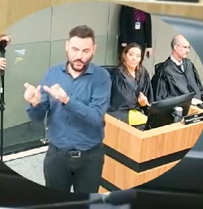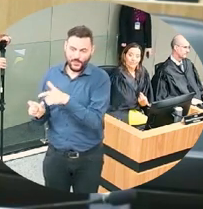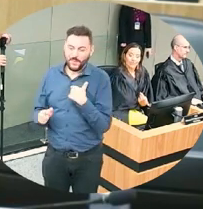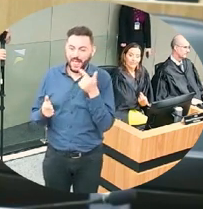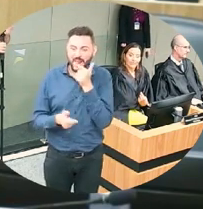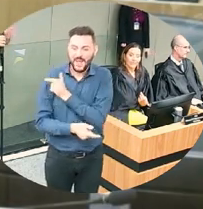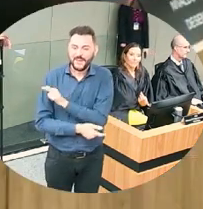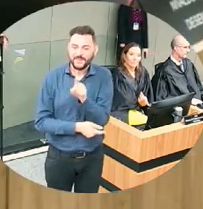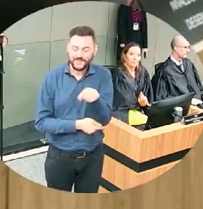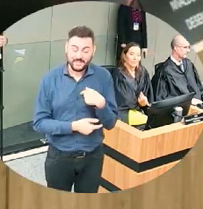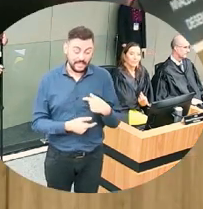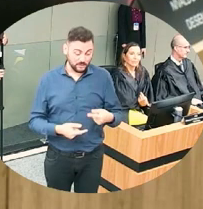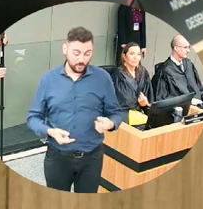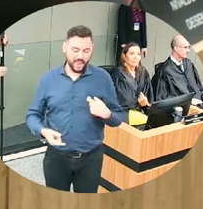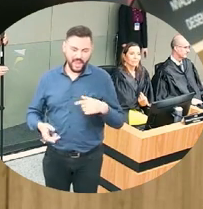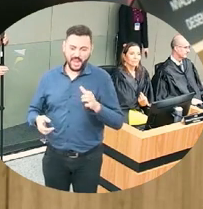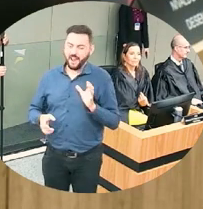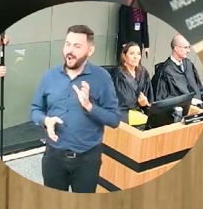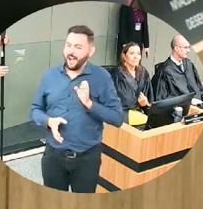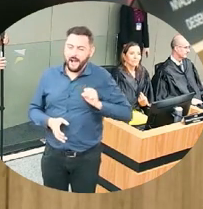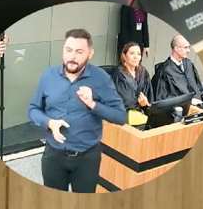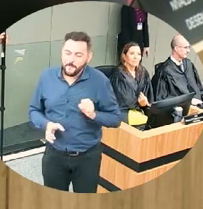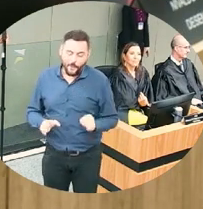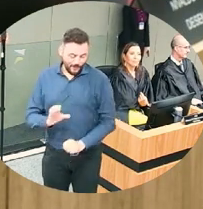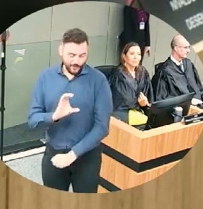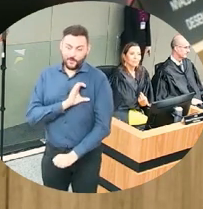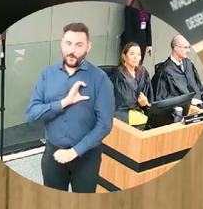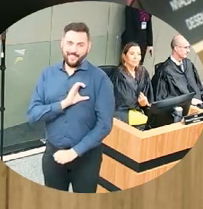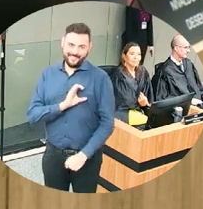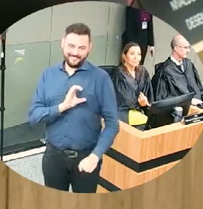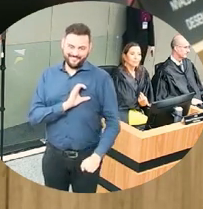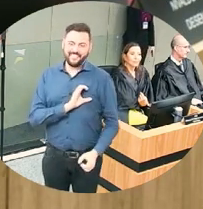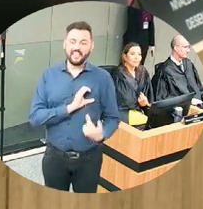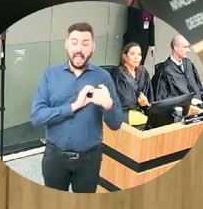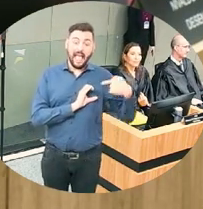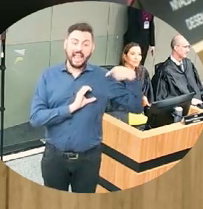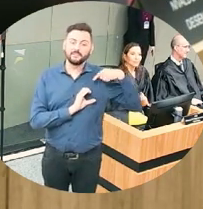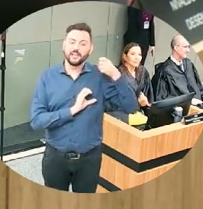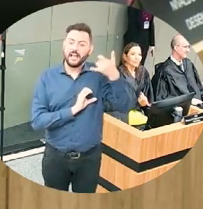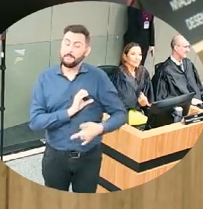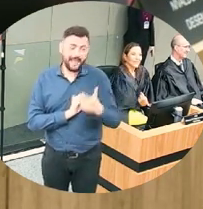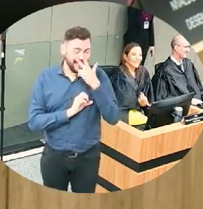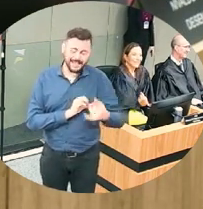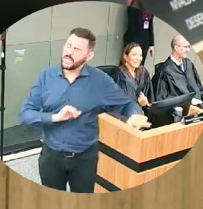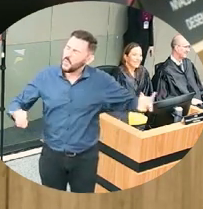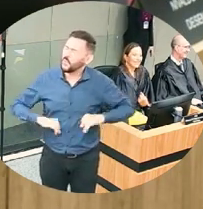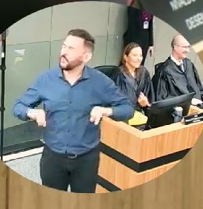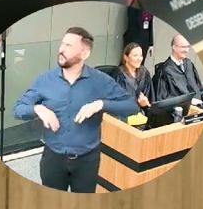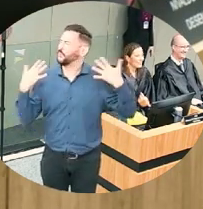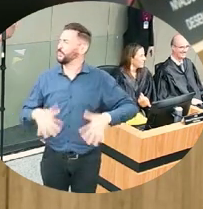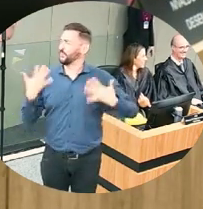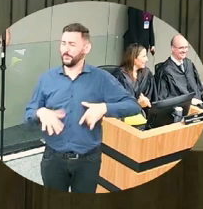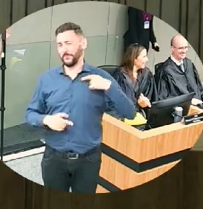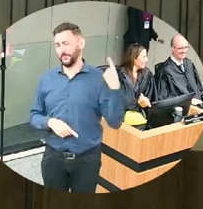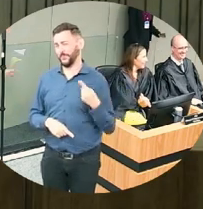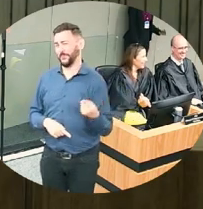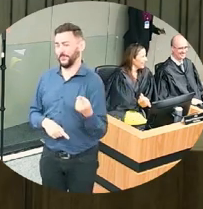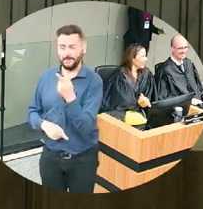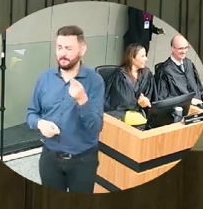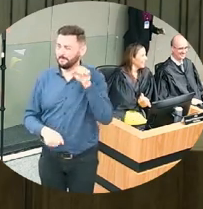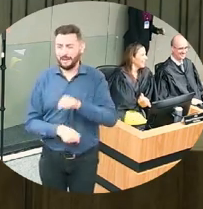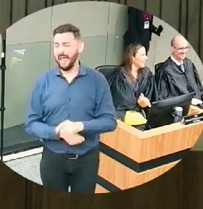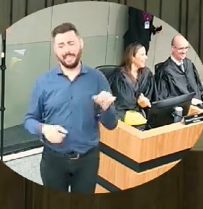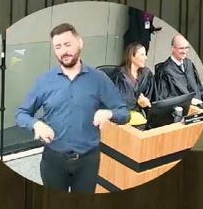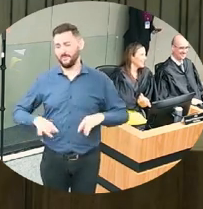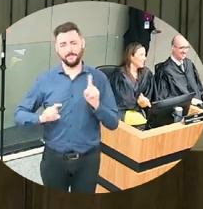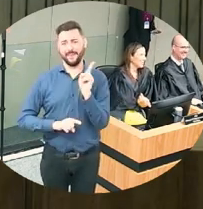a questionável torcida pelo Corinthians opção que parece tê-lo condenado a um sofrimento sem fim lamentável Mas isso